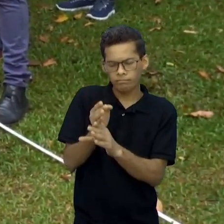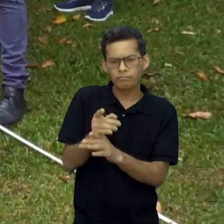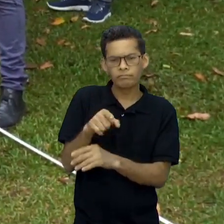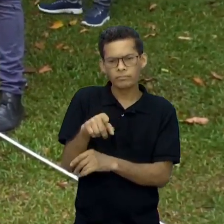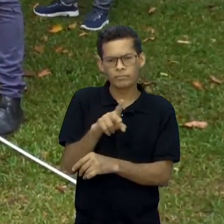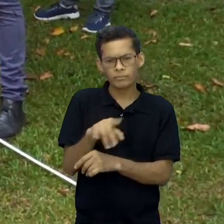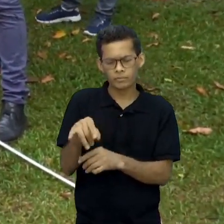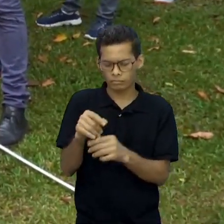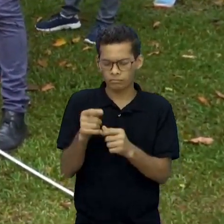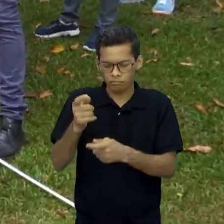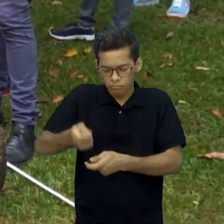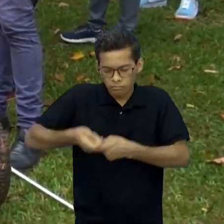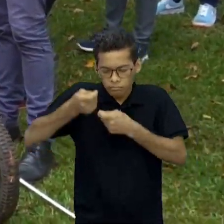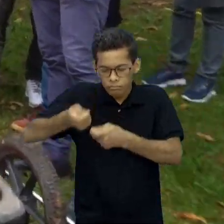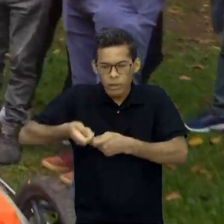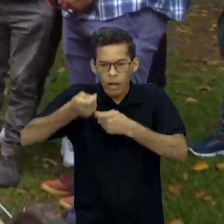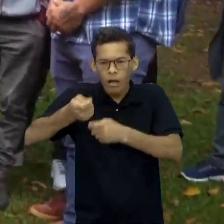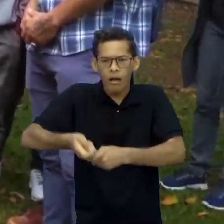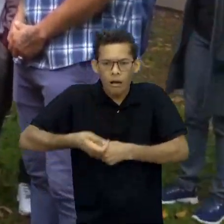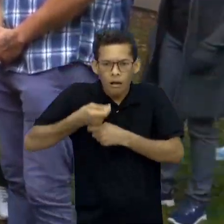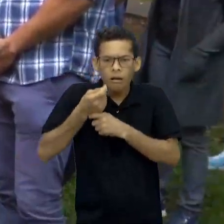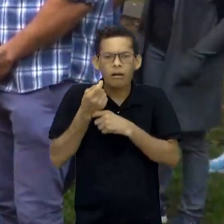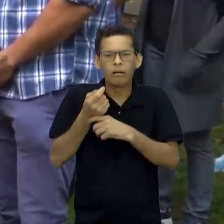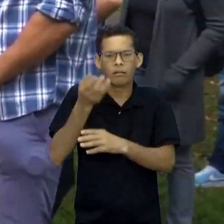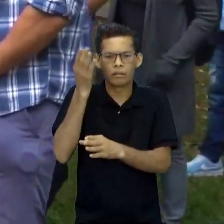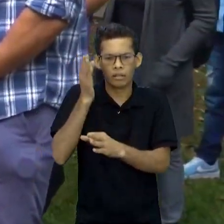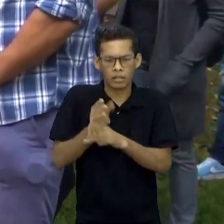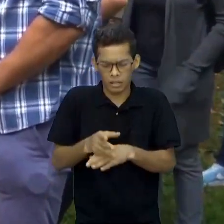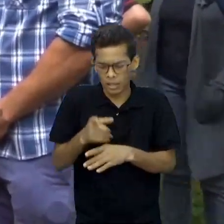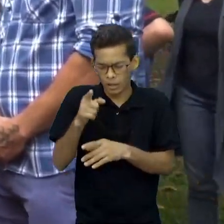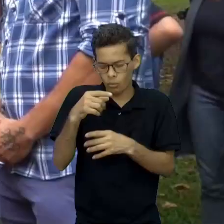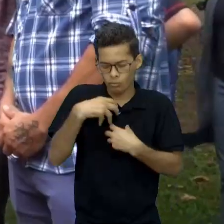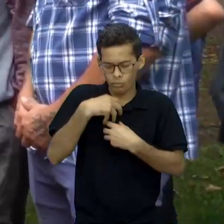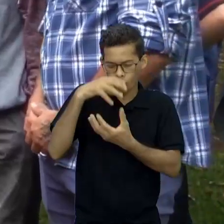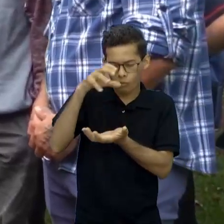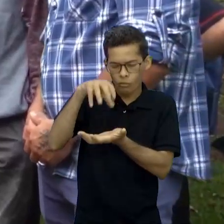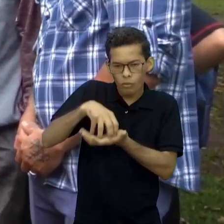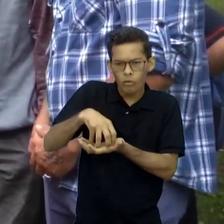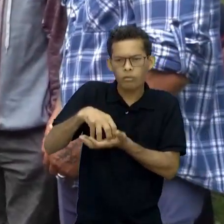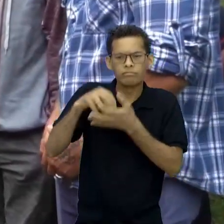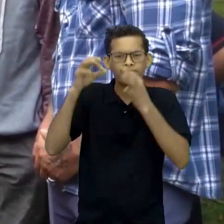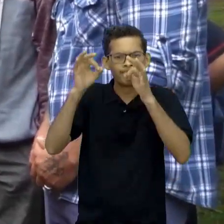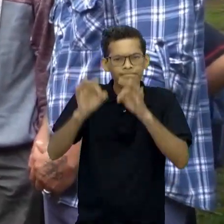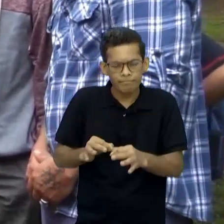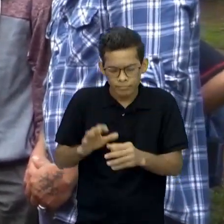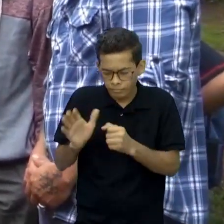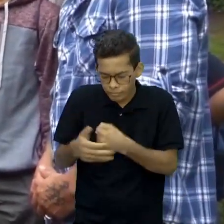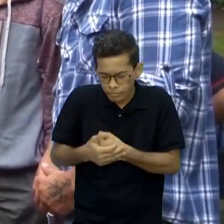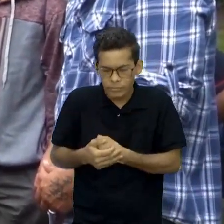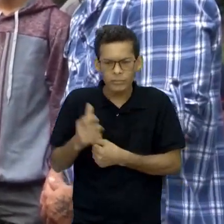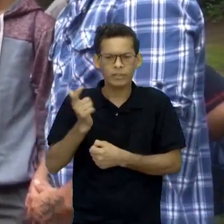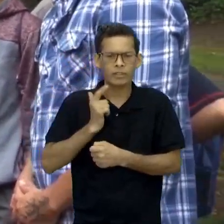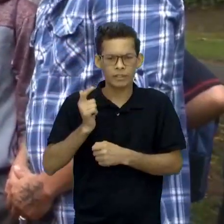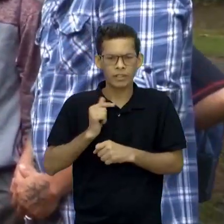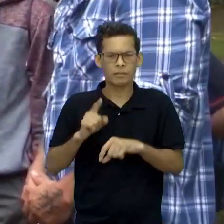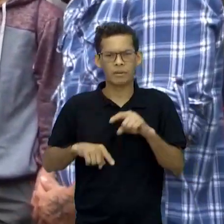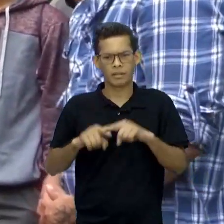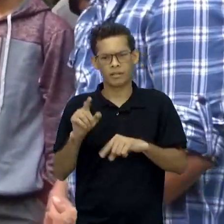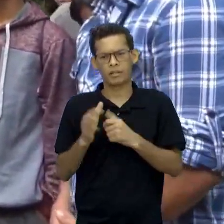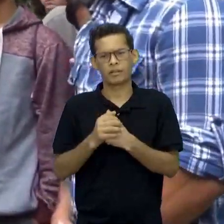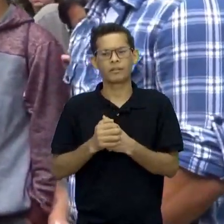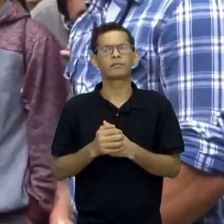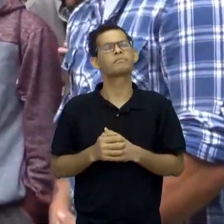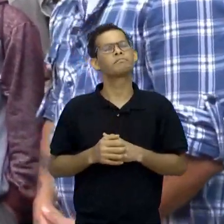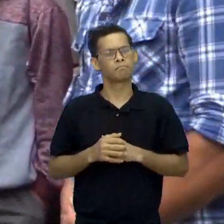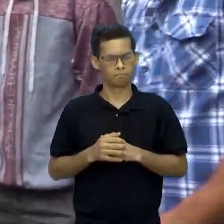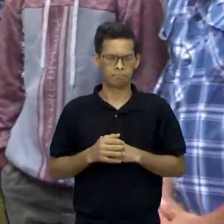posição aqui, ó. Esta é a posição exata do alvo. Aqui tá o alvo. Agora, qual é a